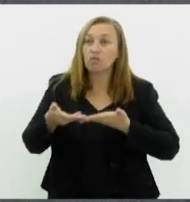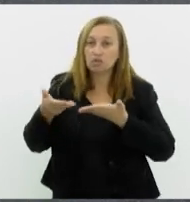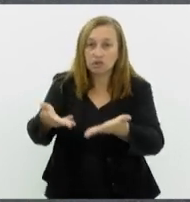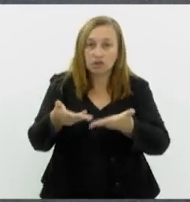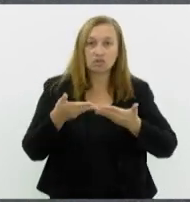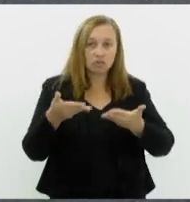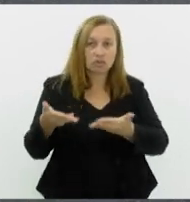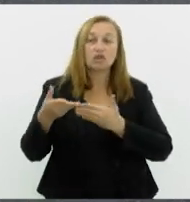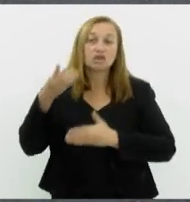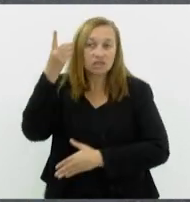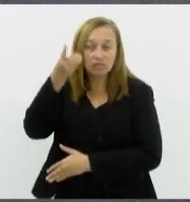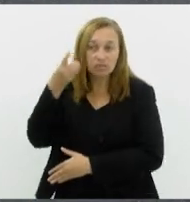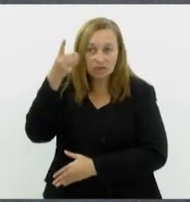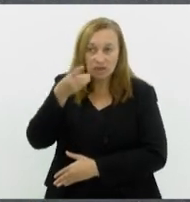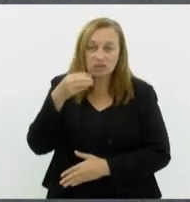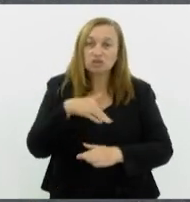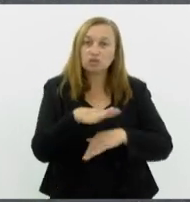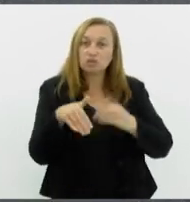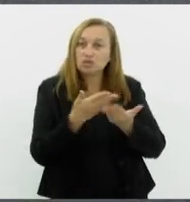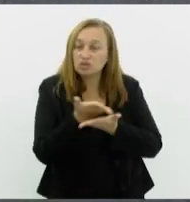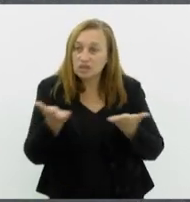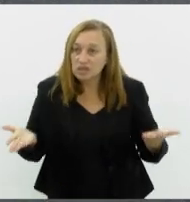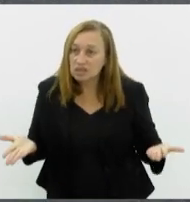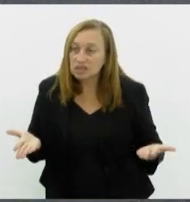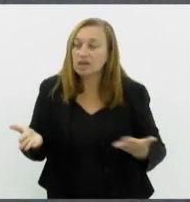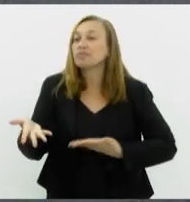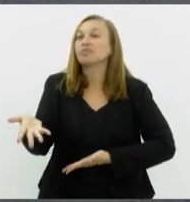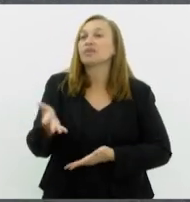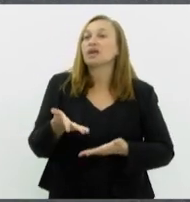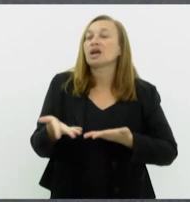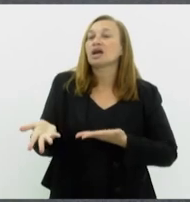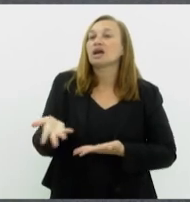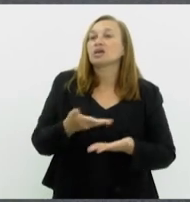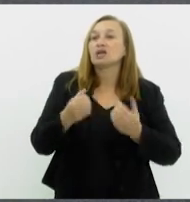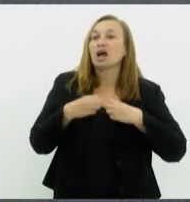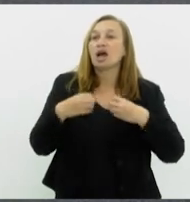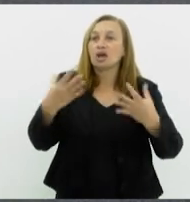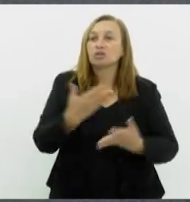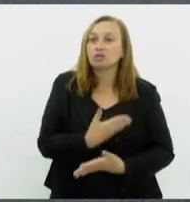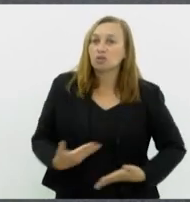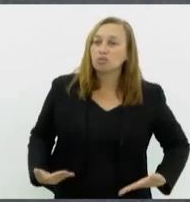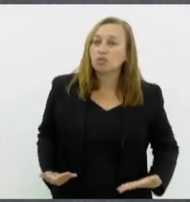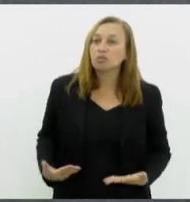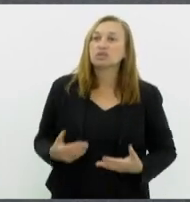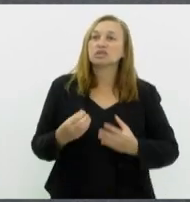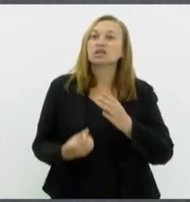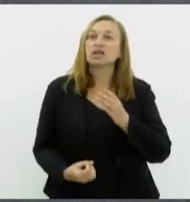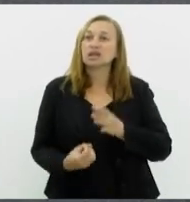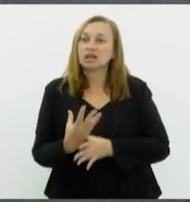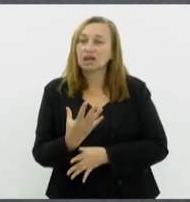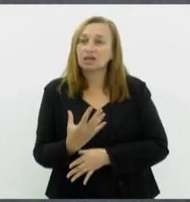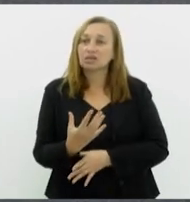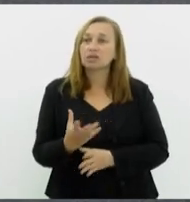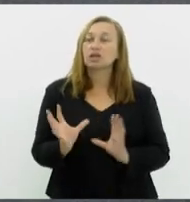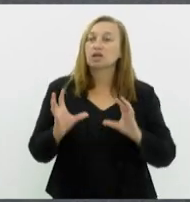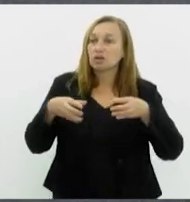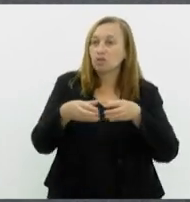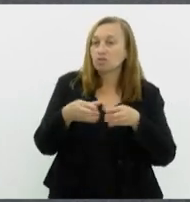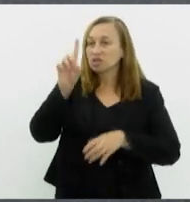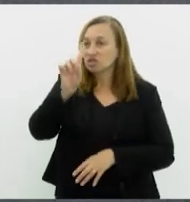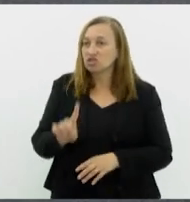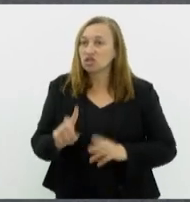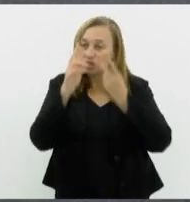os deputados, a todas as deputadas, a participarem da audiência pública que será realizada pela Comissão de